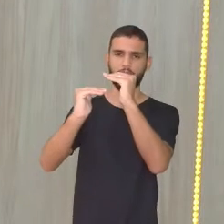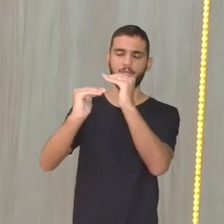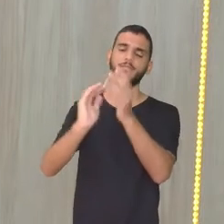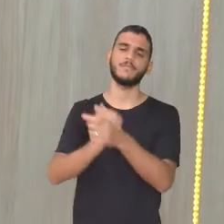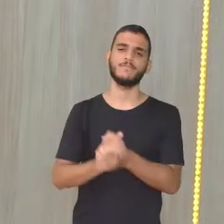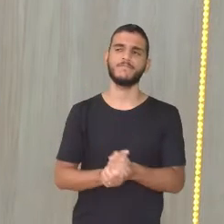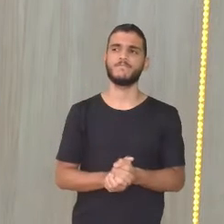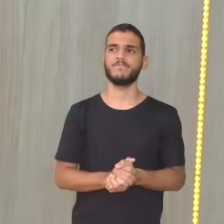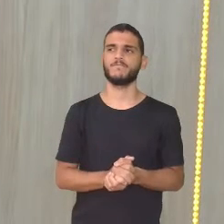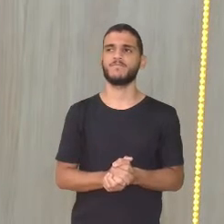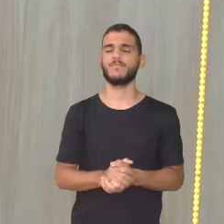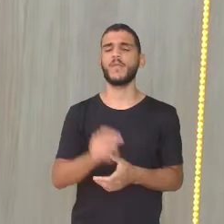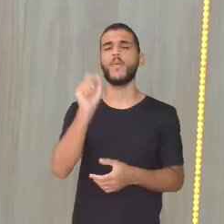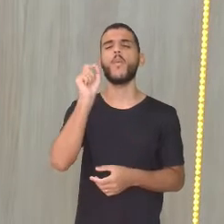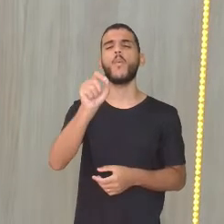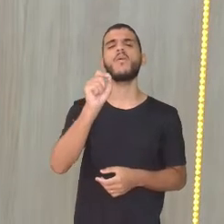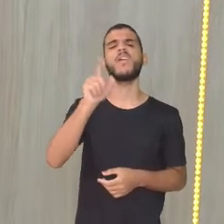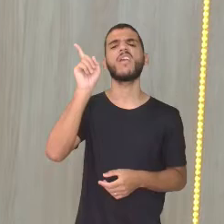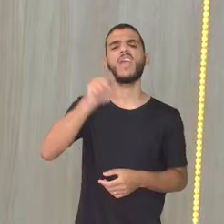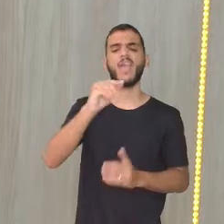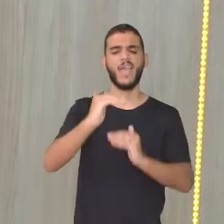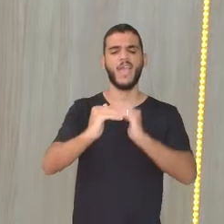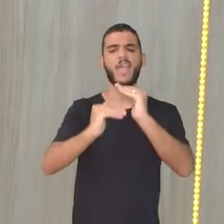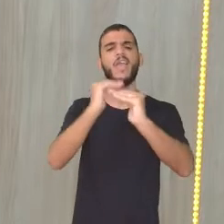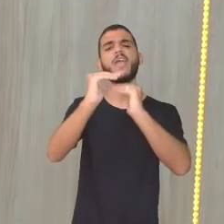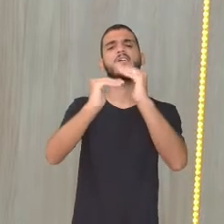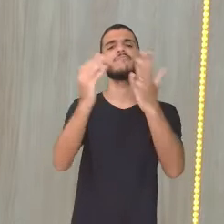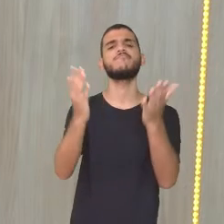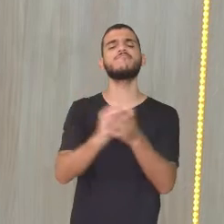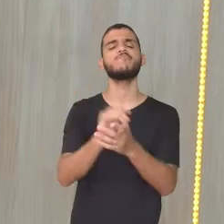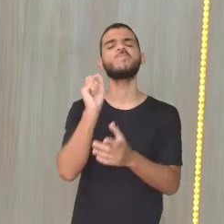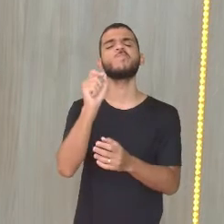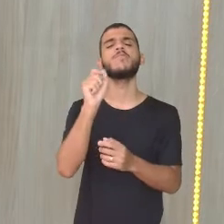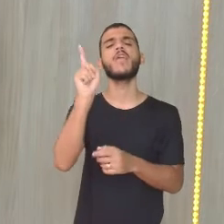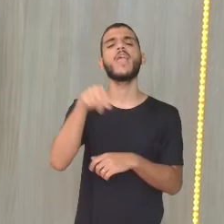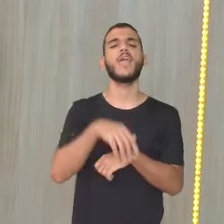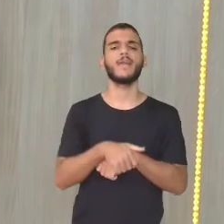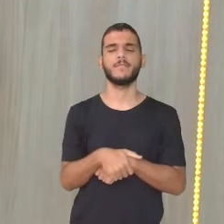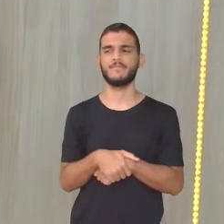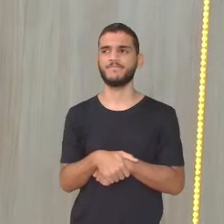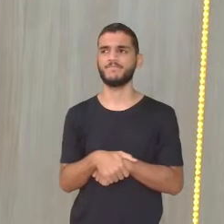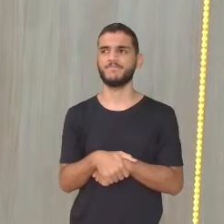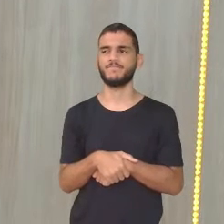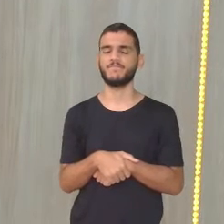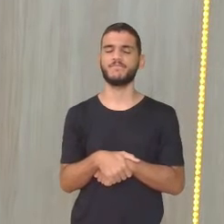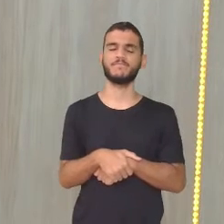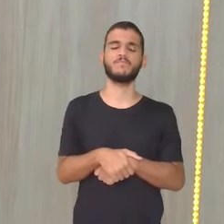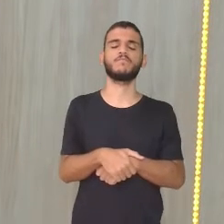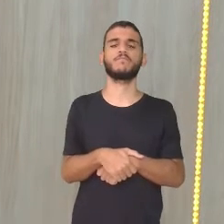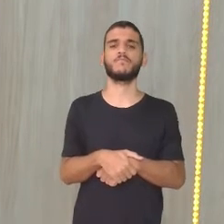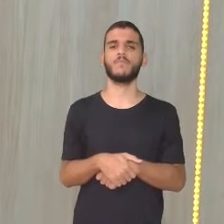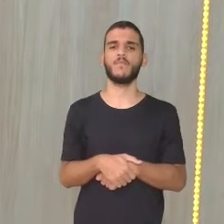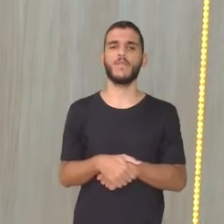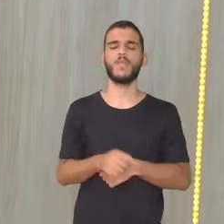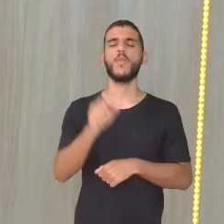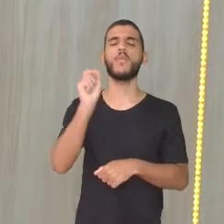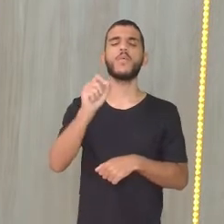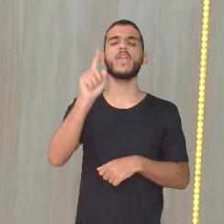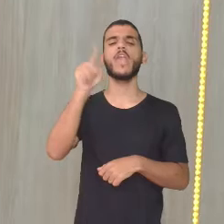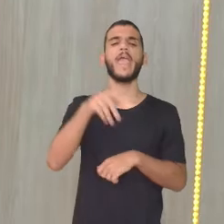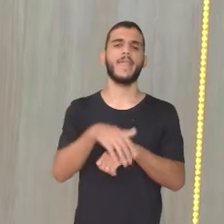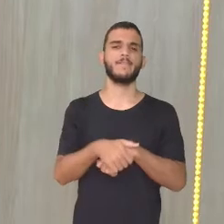pergunto, o que é desenvolvimento? Né? Isso que eu falei é um exemplo de desenvolvimento. Mas se a gente quiser entender direitinho o que é